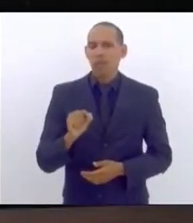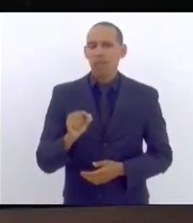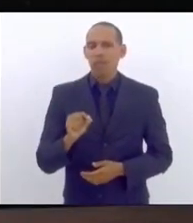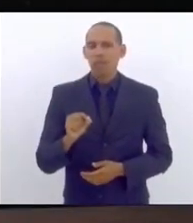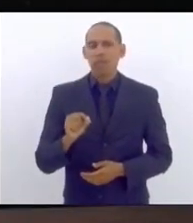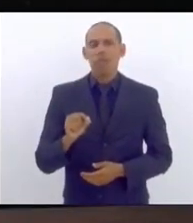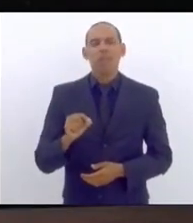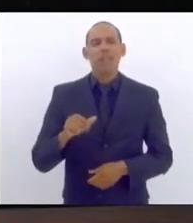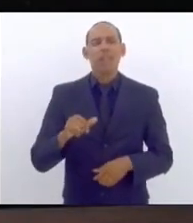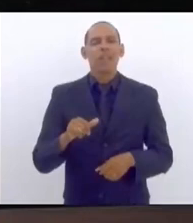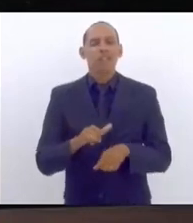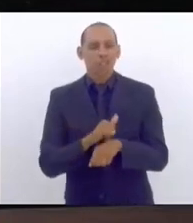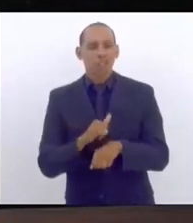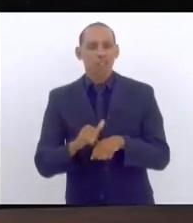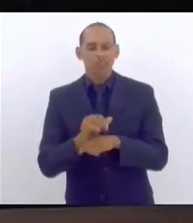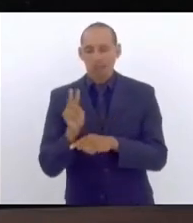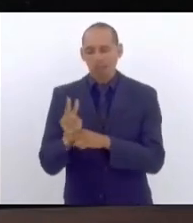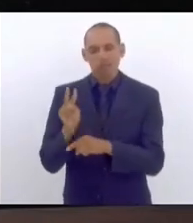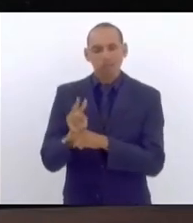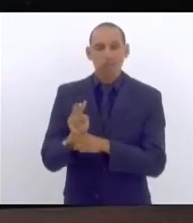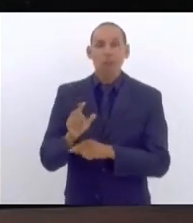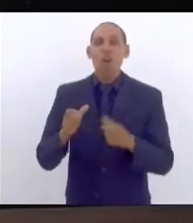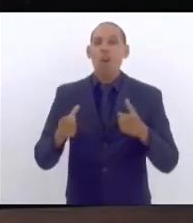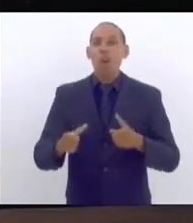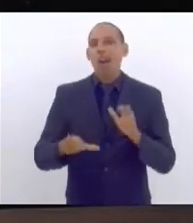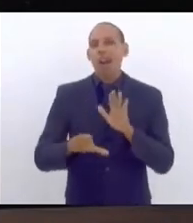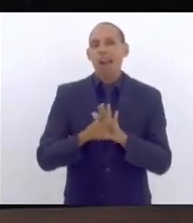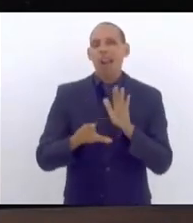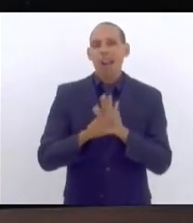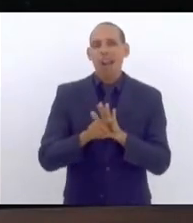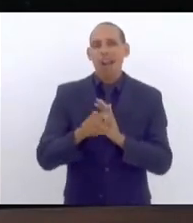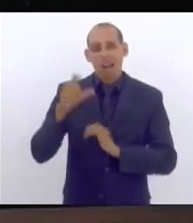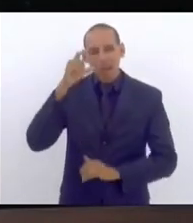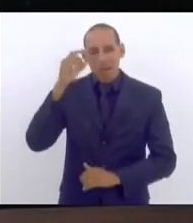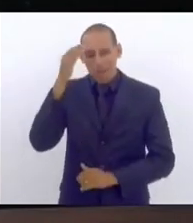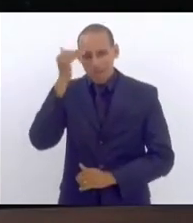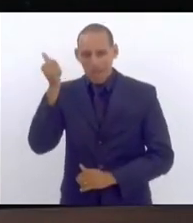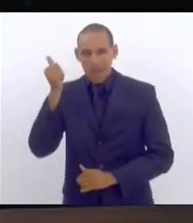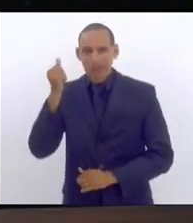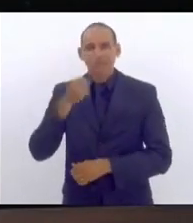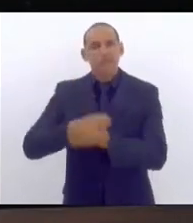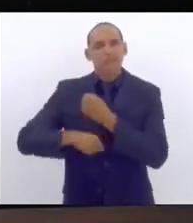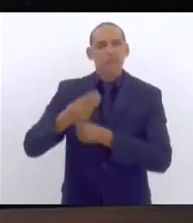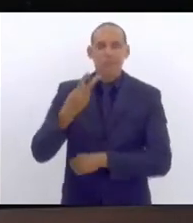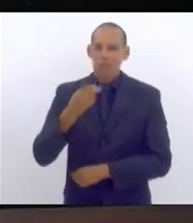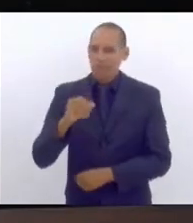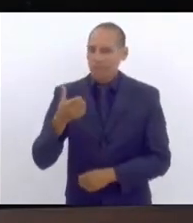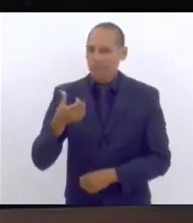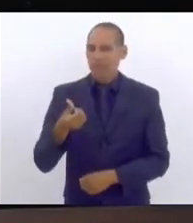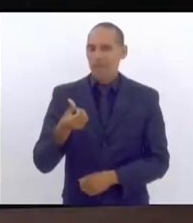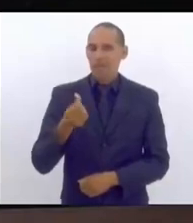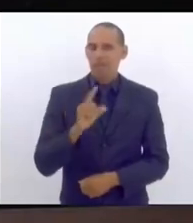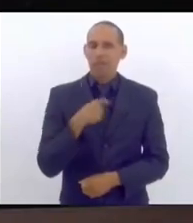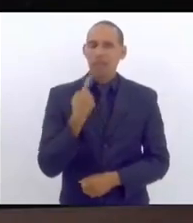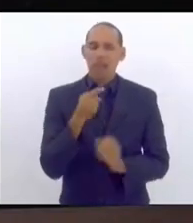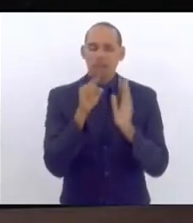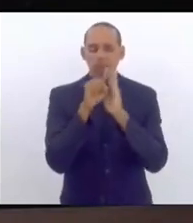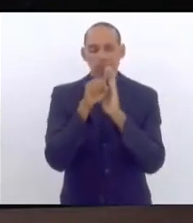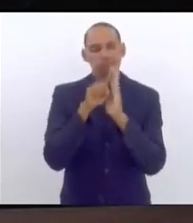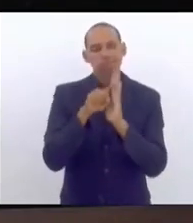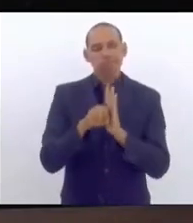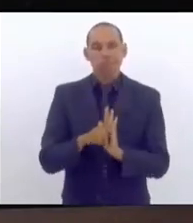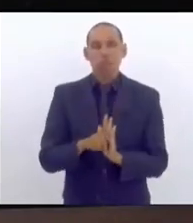medida protetiva prevista na Lei Maria da Penha, que é de 2016, e quando a gente faz a análise